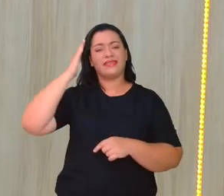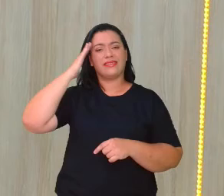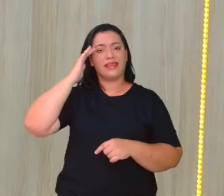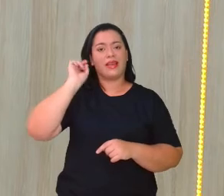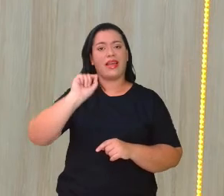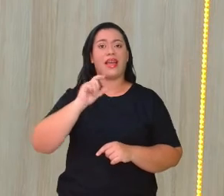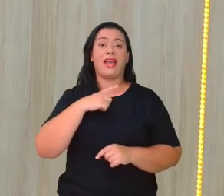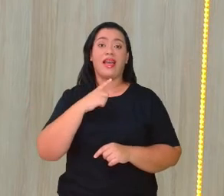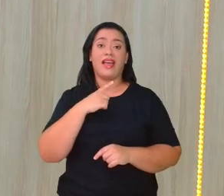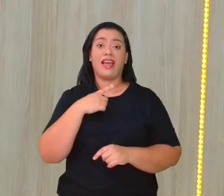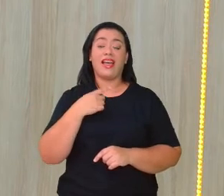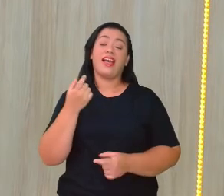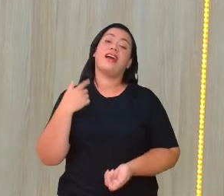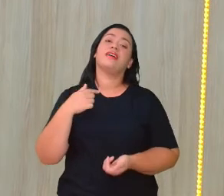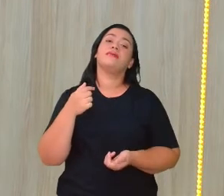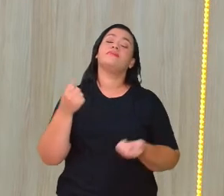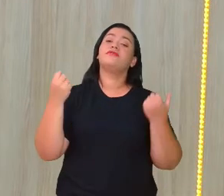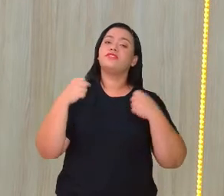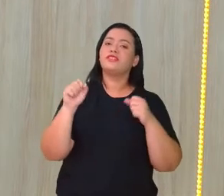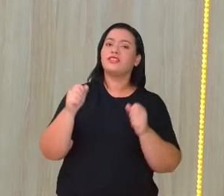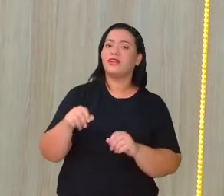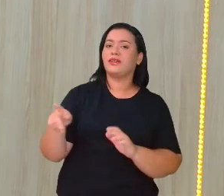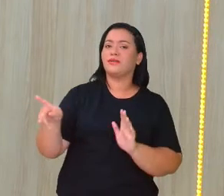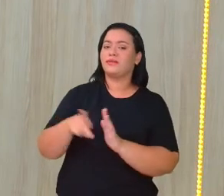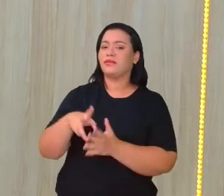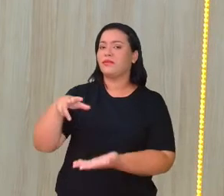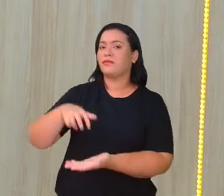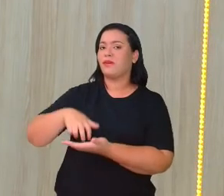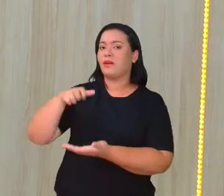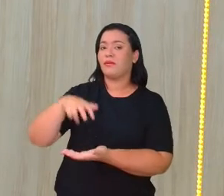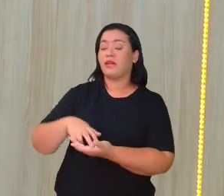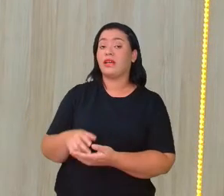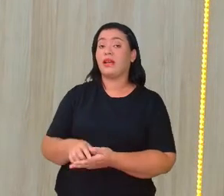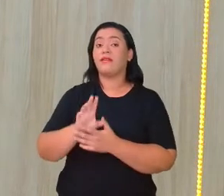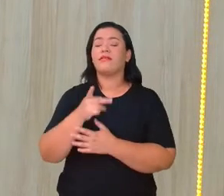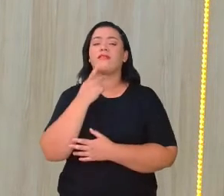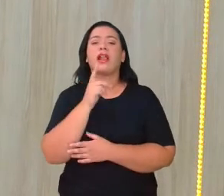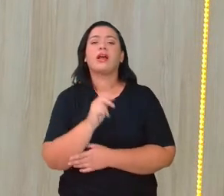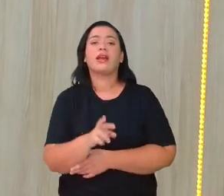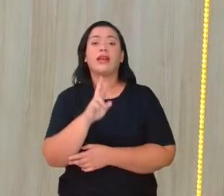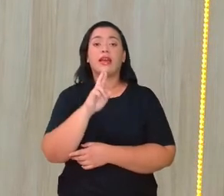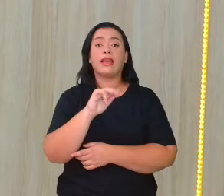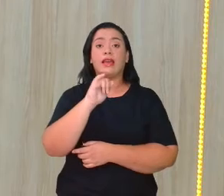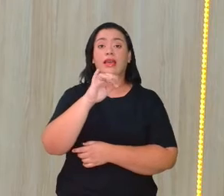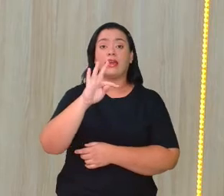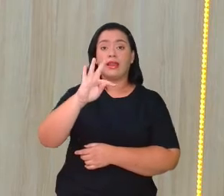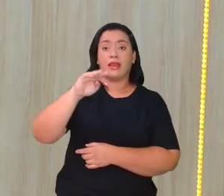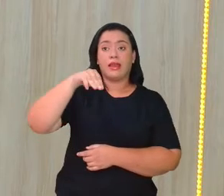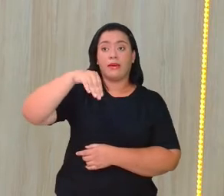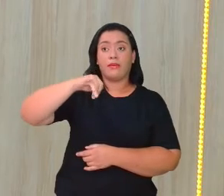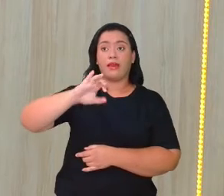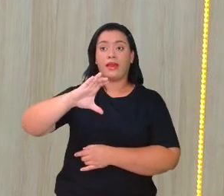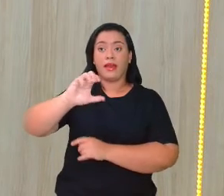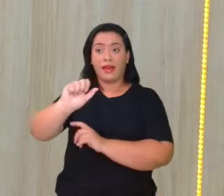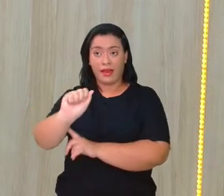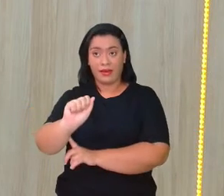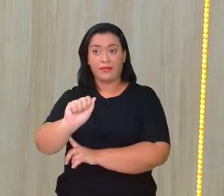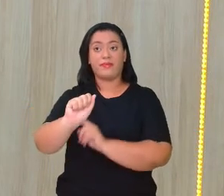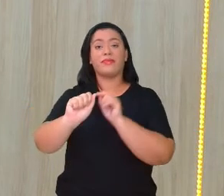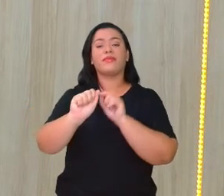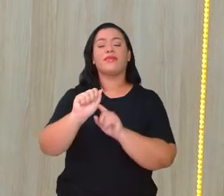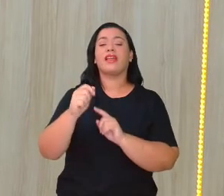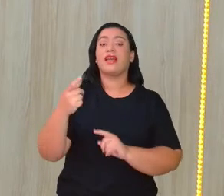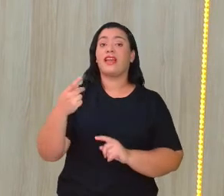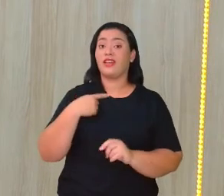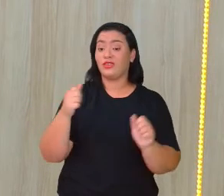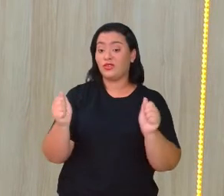que existe essa ginástica de trampolim. Quando eu falo da ginástica rítmica, já digo a você, eu e a professora Dini,